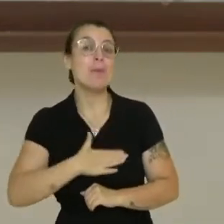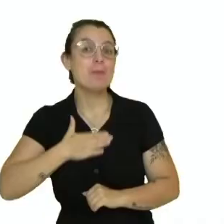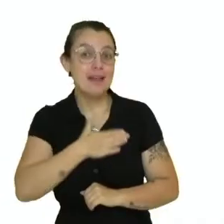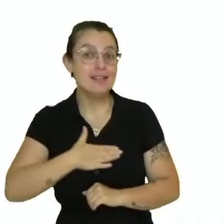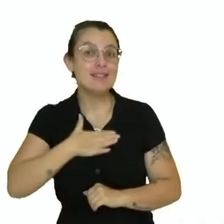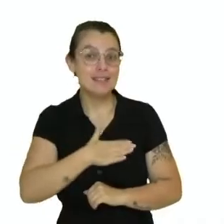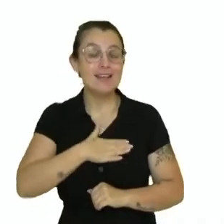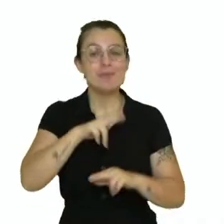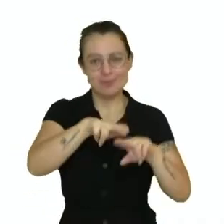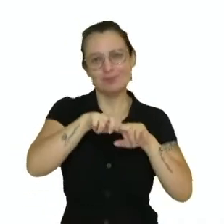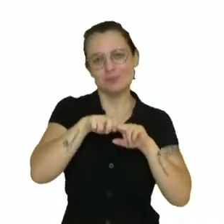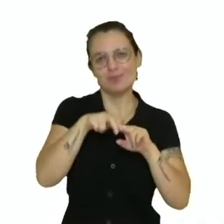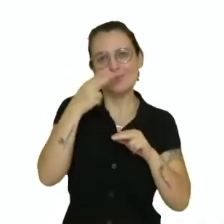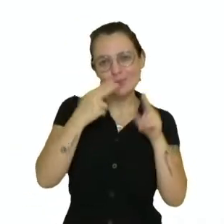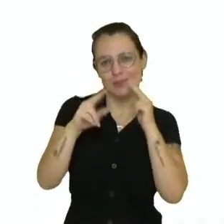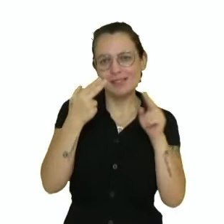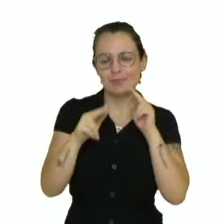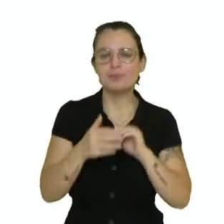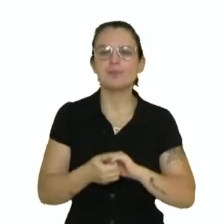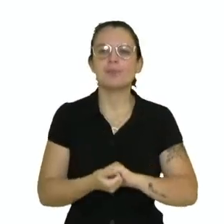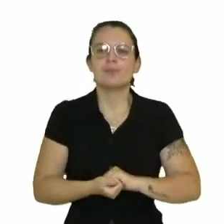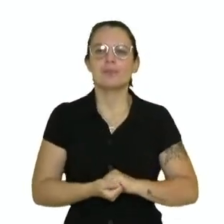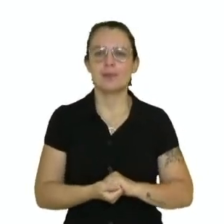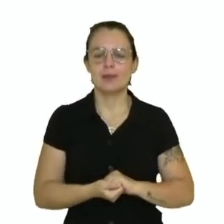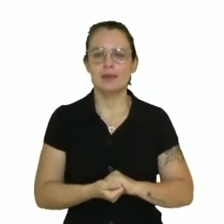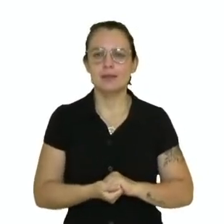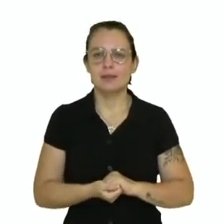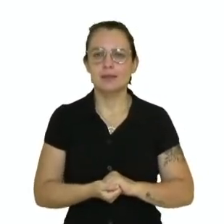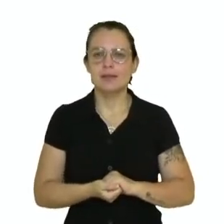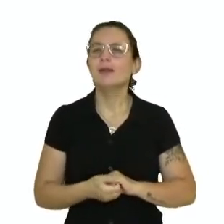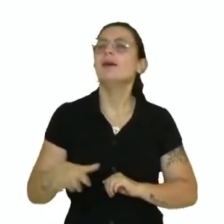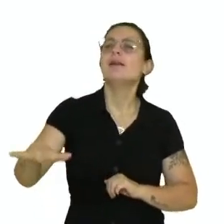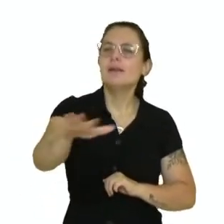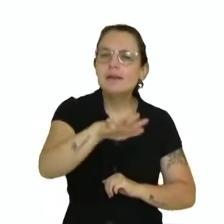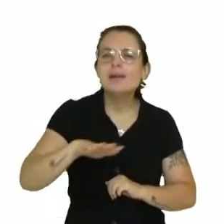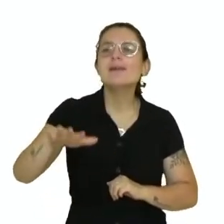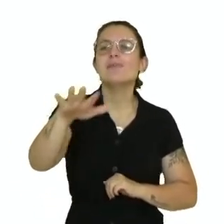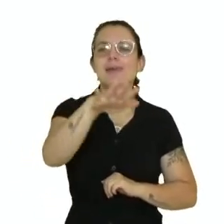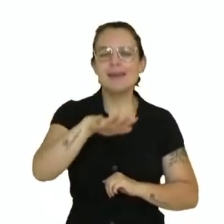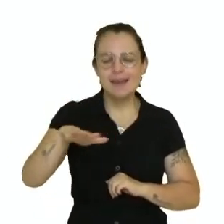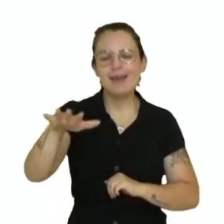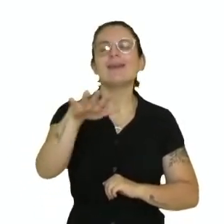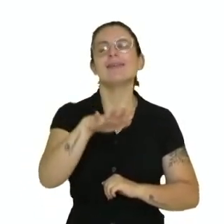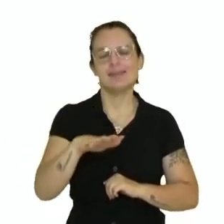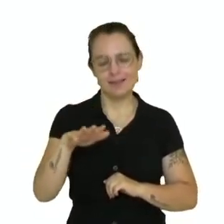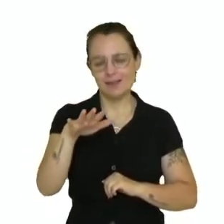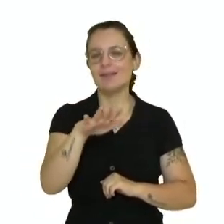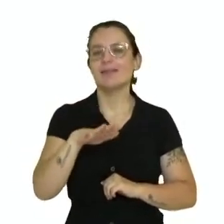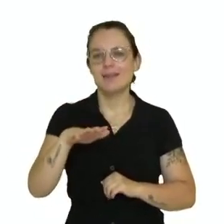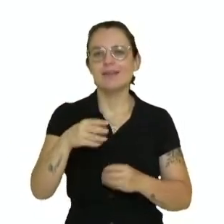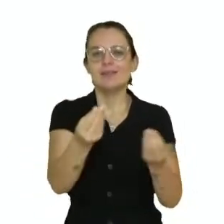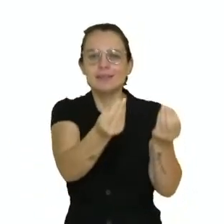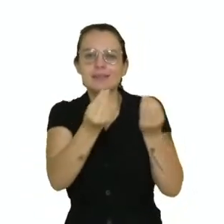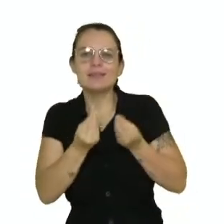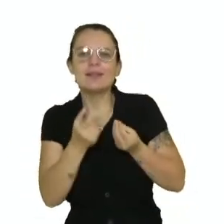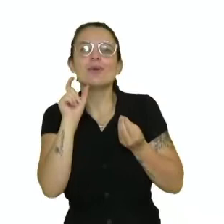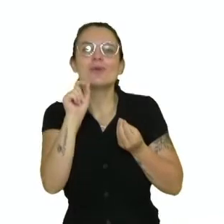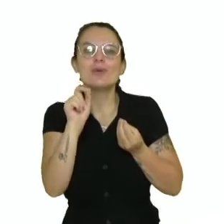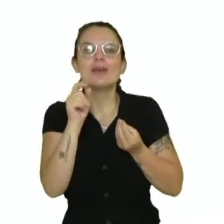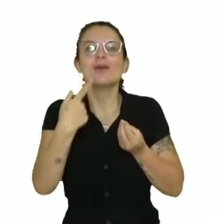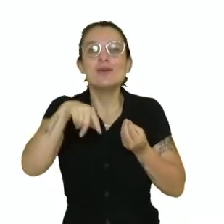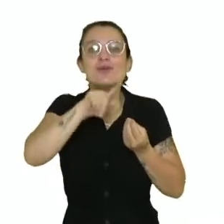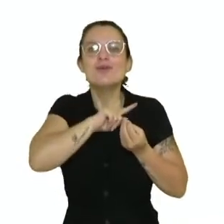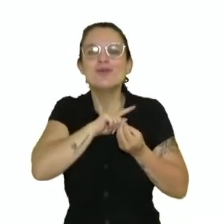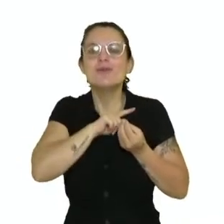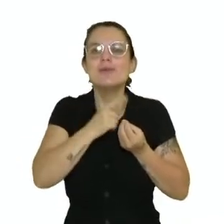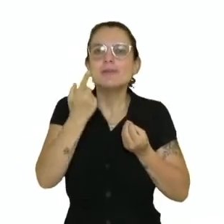isto. O ambiente sonoro em que vivemos possibilitou a exploração dos sons e, consequentemente,